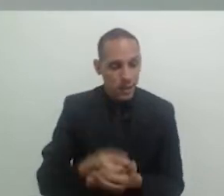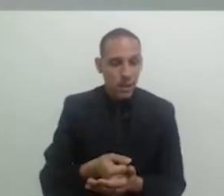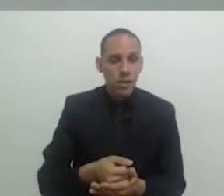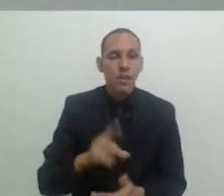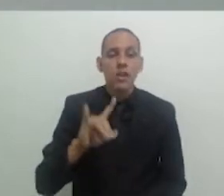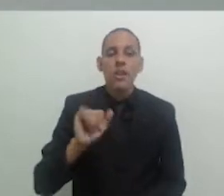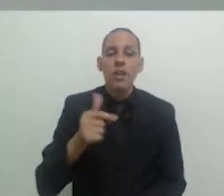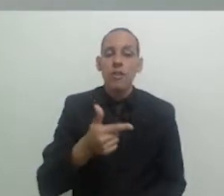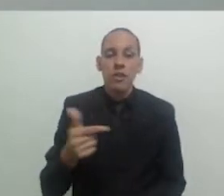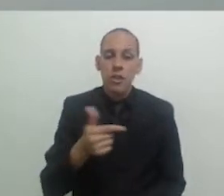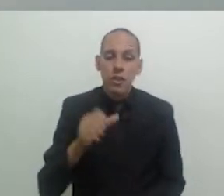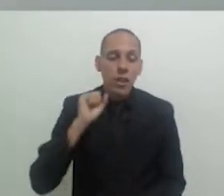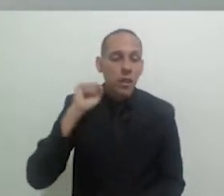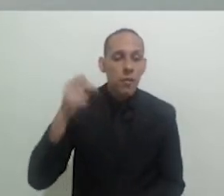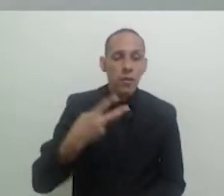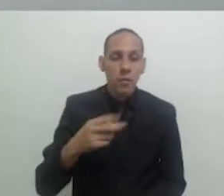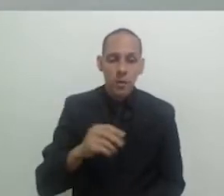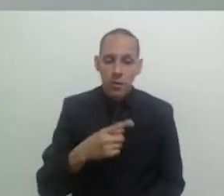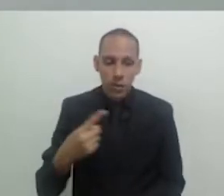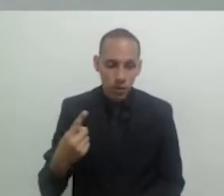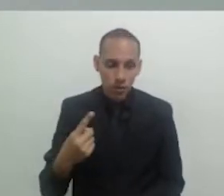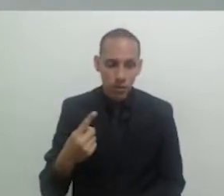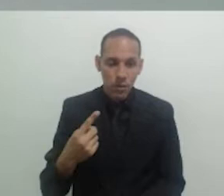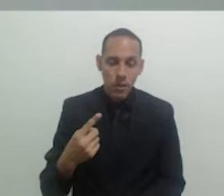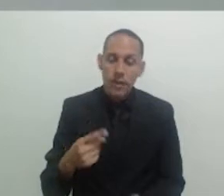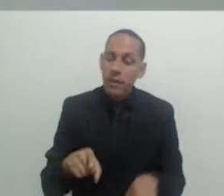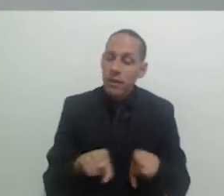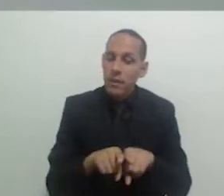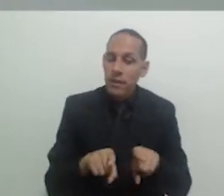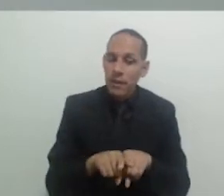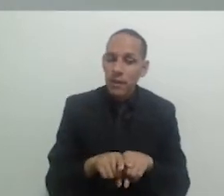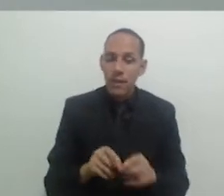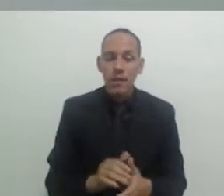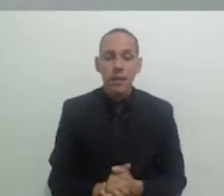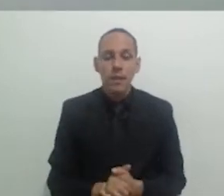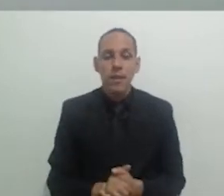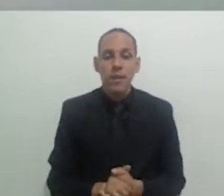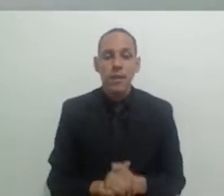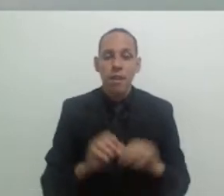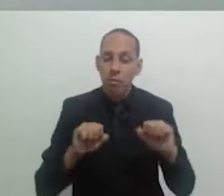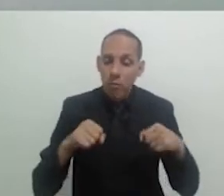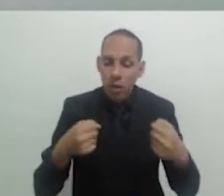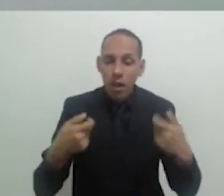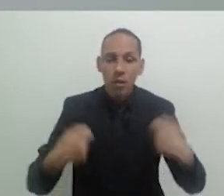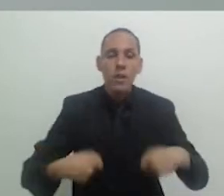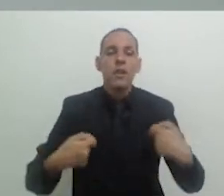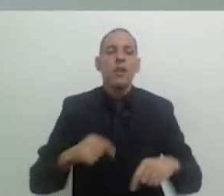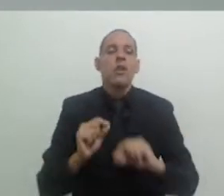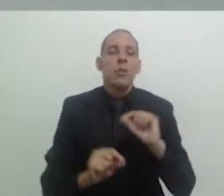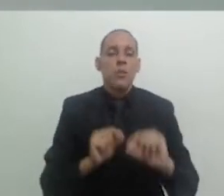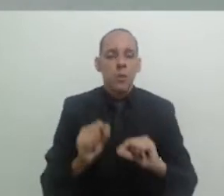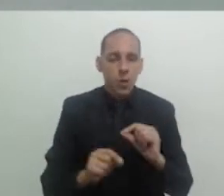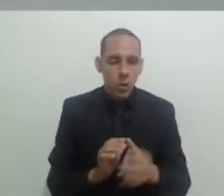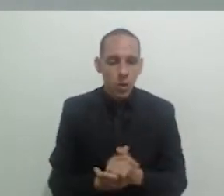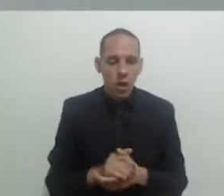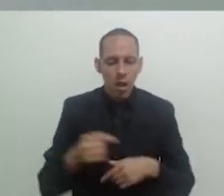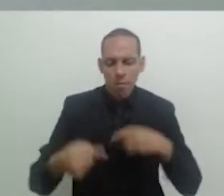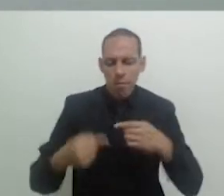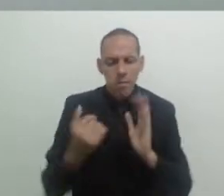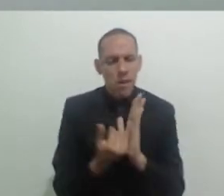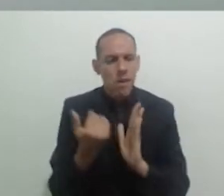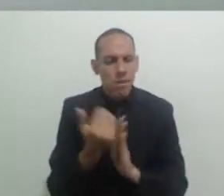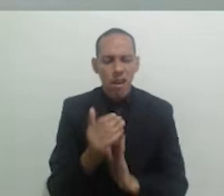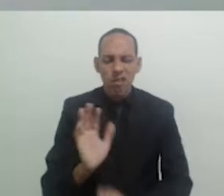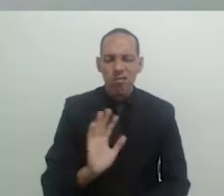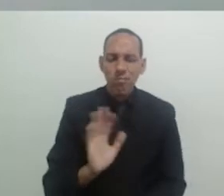2021. Outro sim, nada custa reforçar que não comporta maiores discussões o argumento de que o